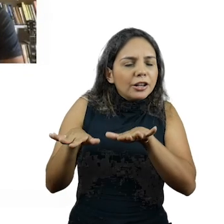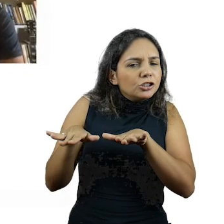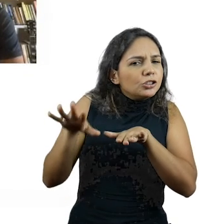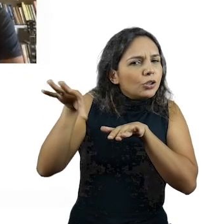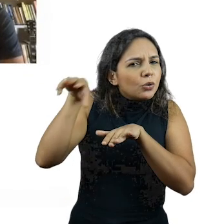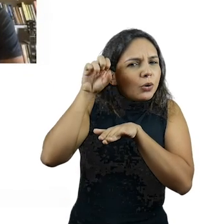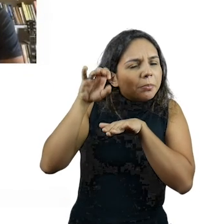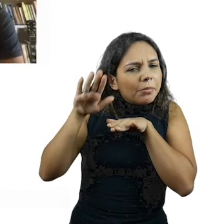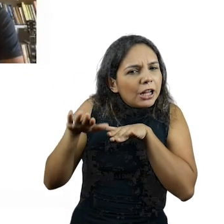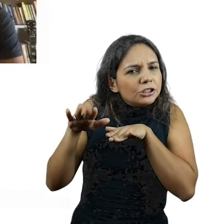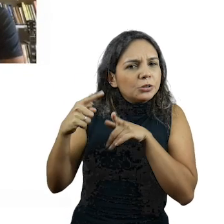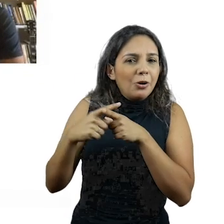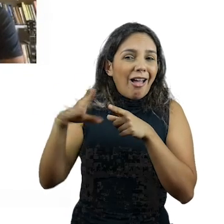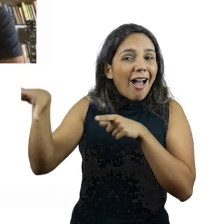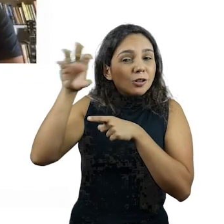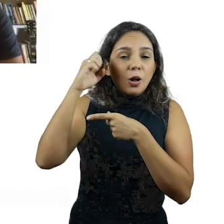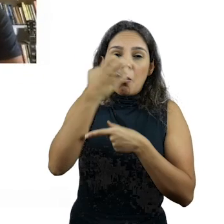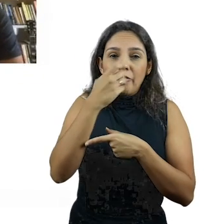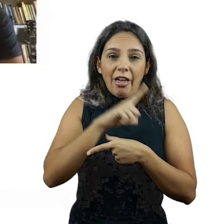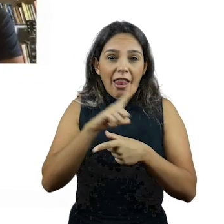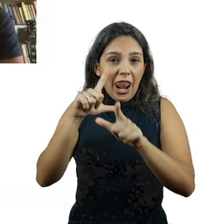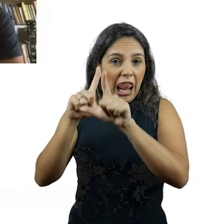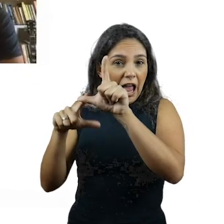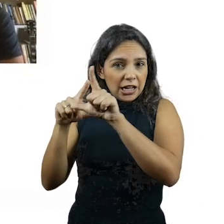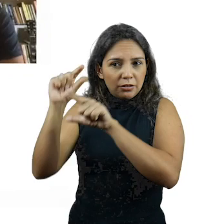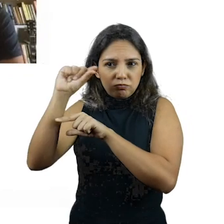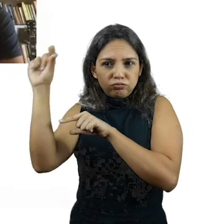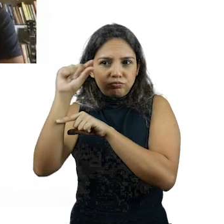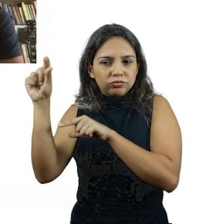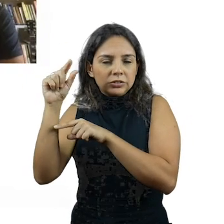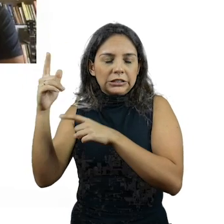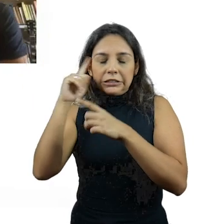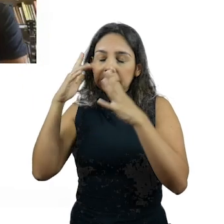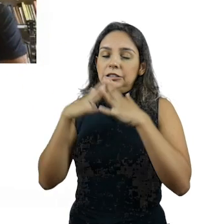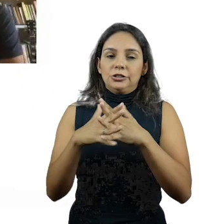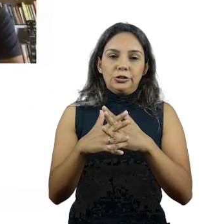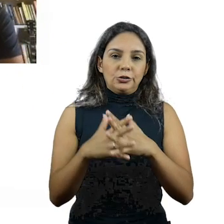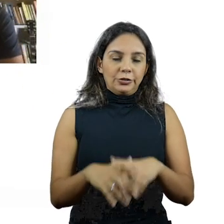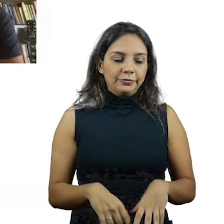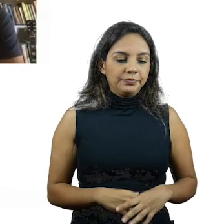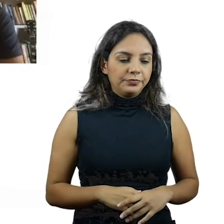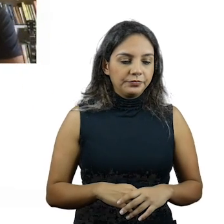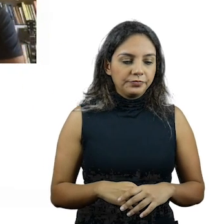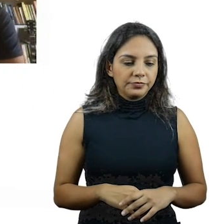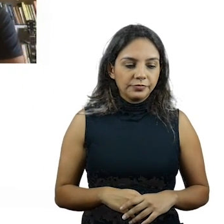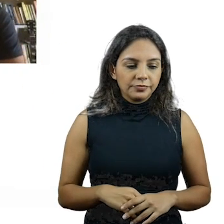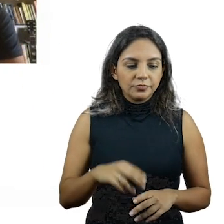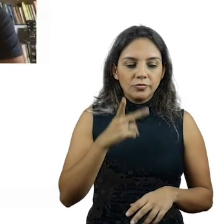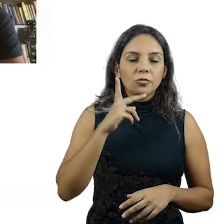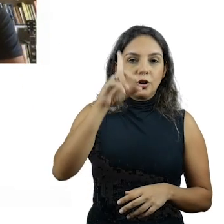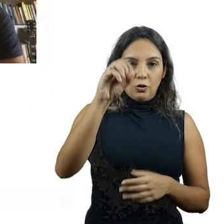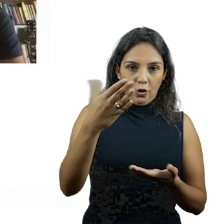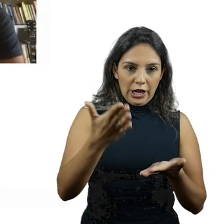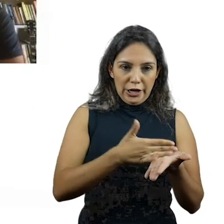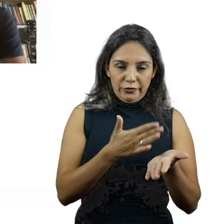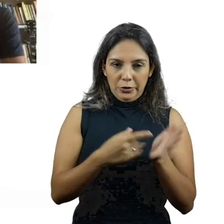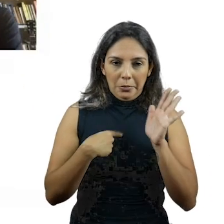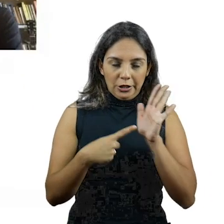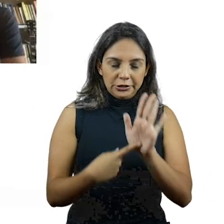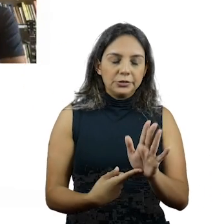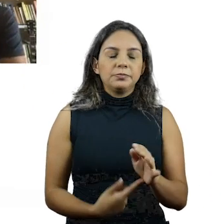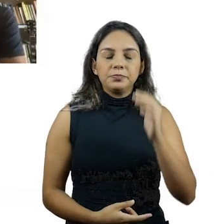com letra, me distrai. Mas vamos falar aqui do Dom, estou até com o livro aqui. Então, o Dom